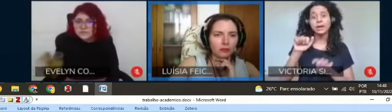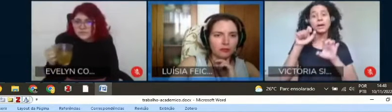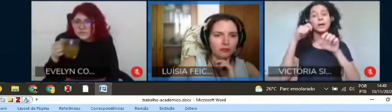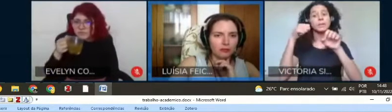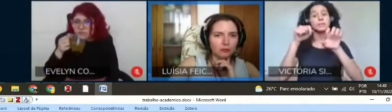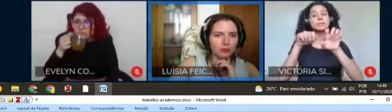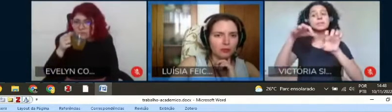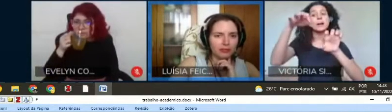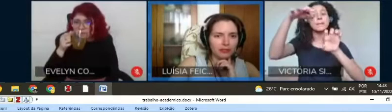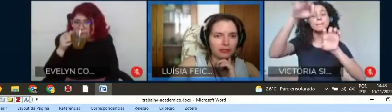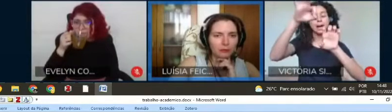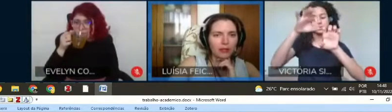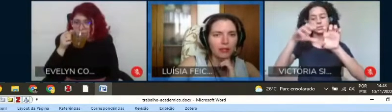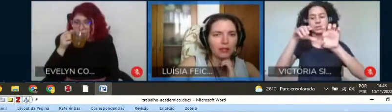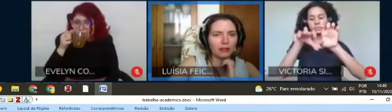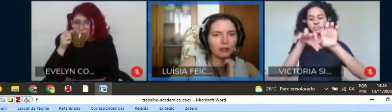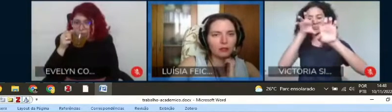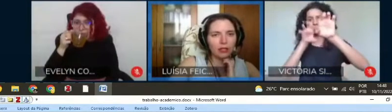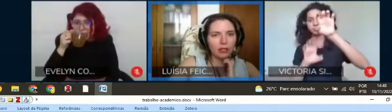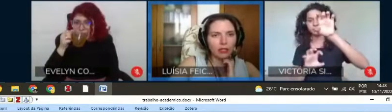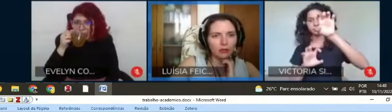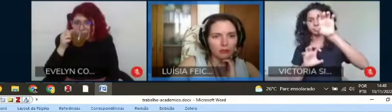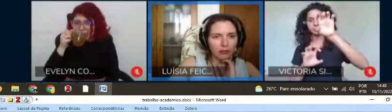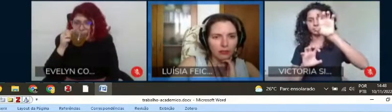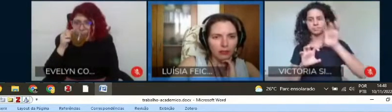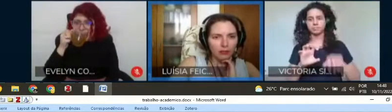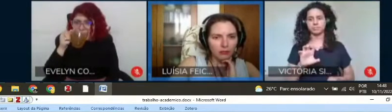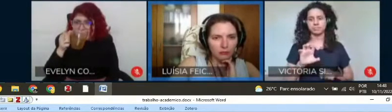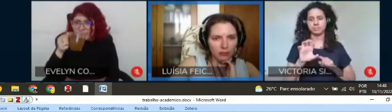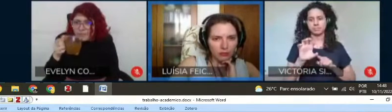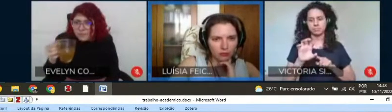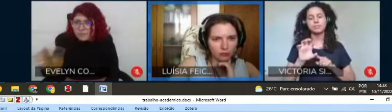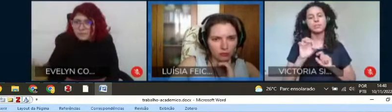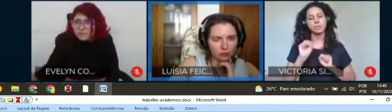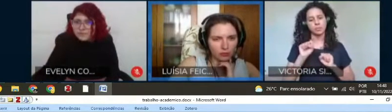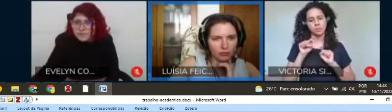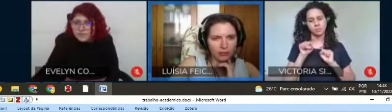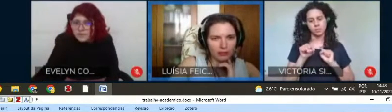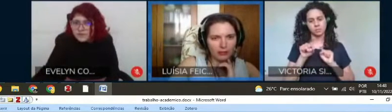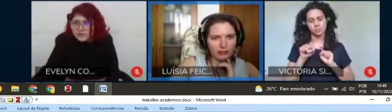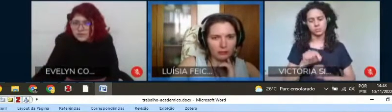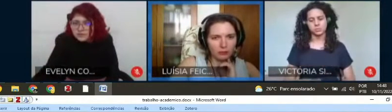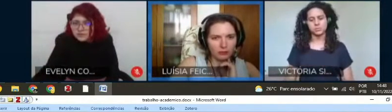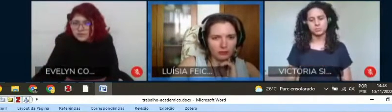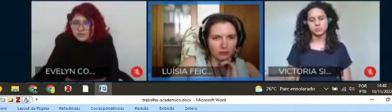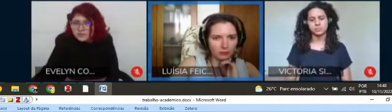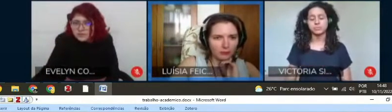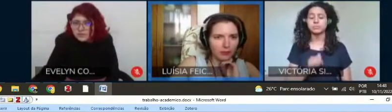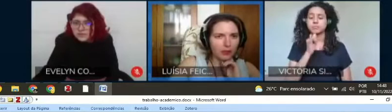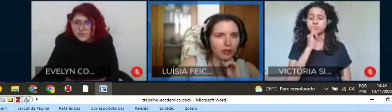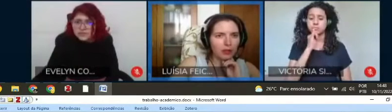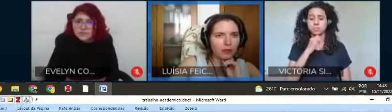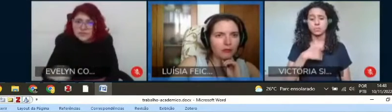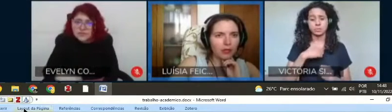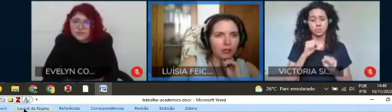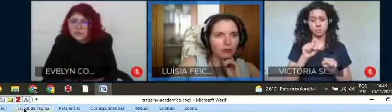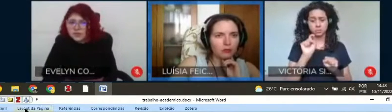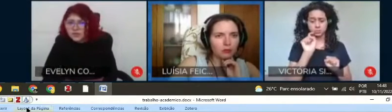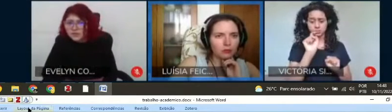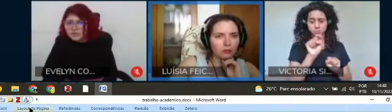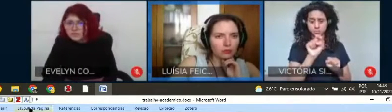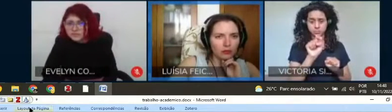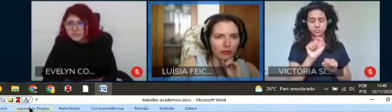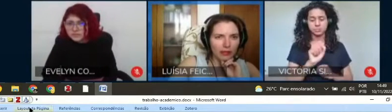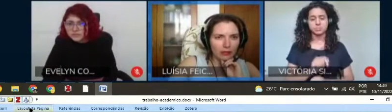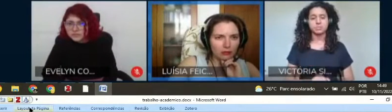logo depois de uma outra seção. Então, eu tenho que vir aqui, deixo o cursor nessa posição e